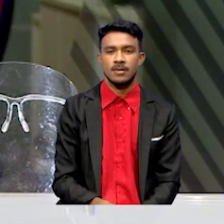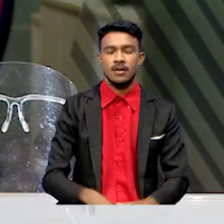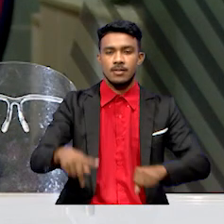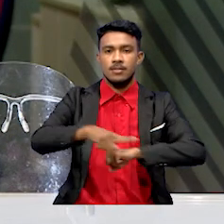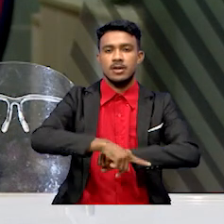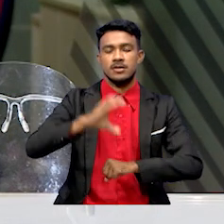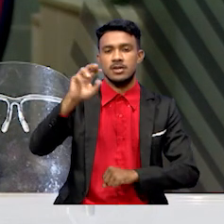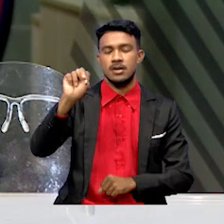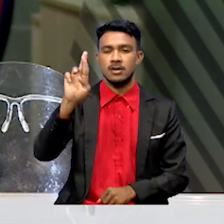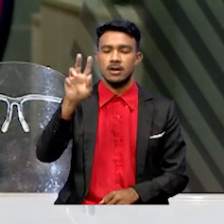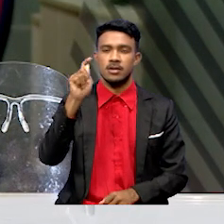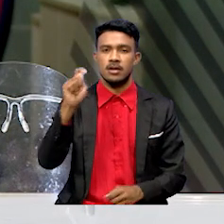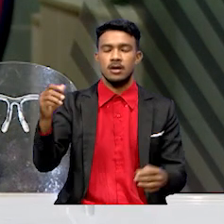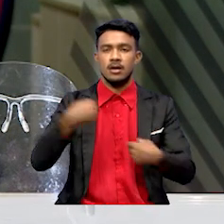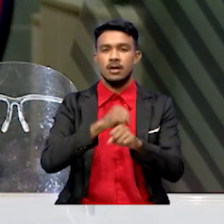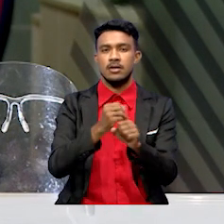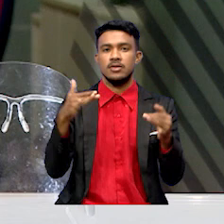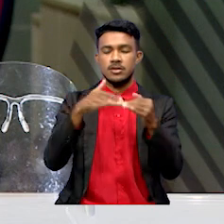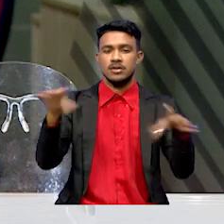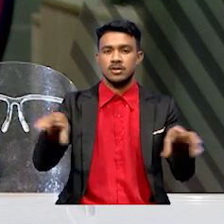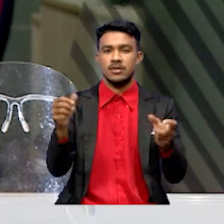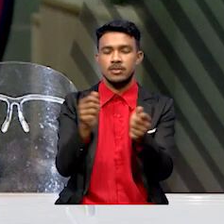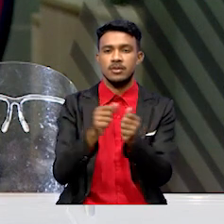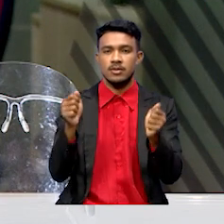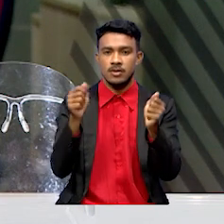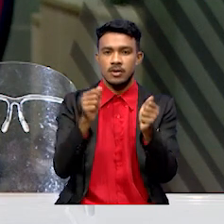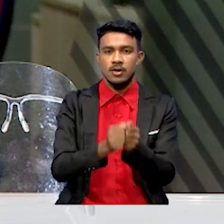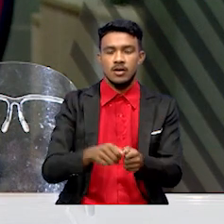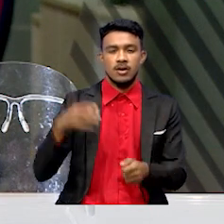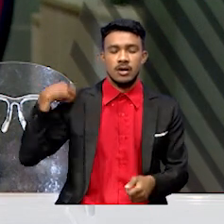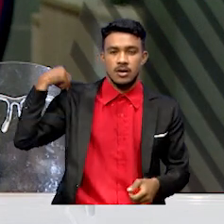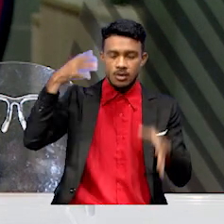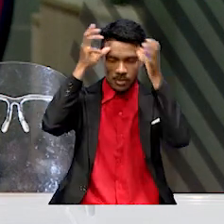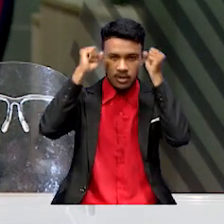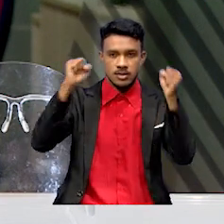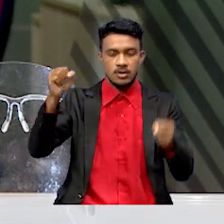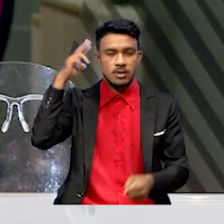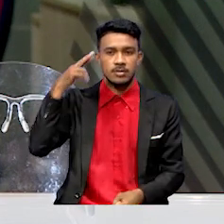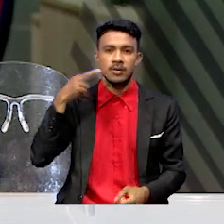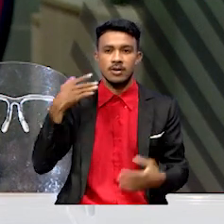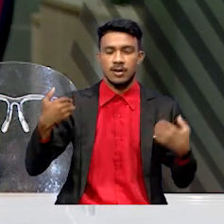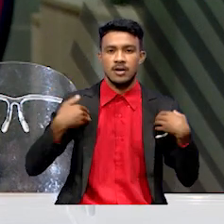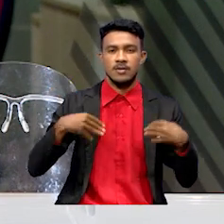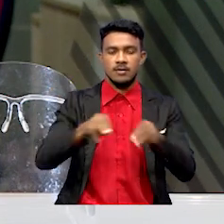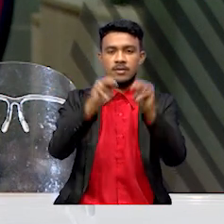Partido CNRT rala o avaliação do serviço ao equipa sucesso, candidato a presidente da República José Ramos Horta e Ihá